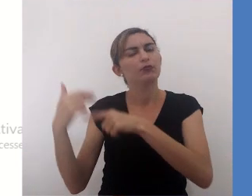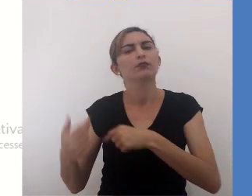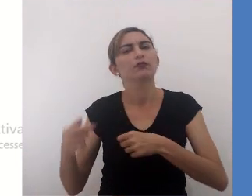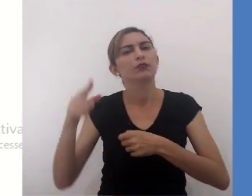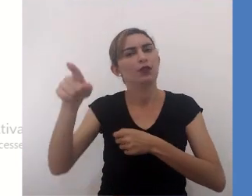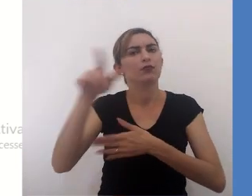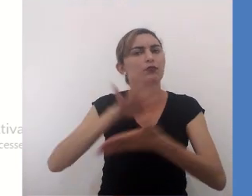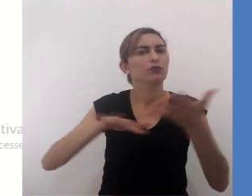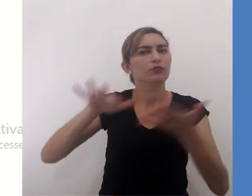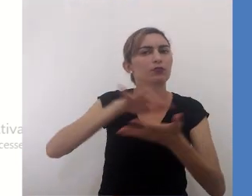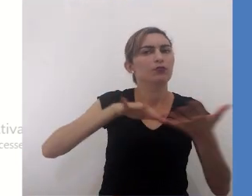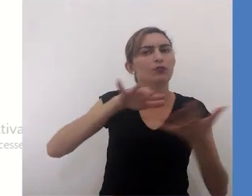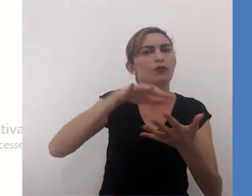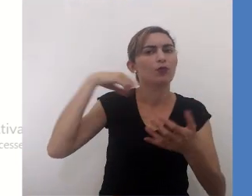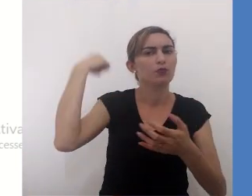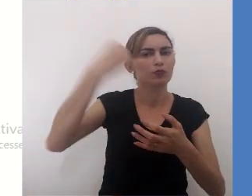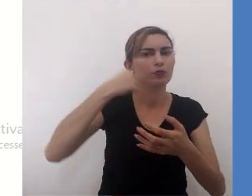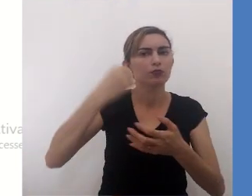movimentos